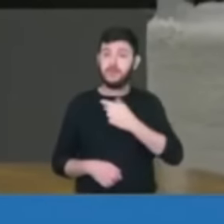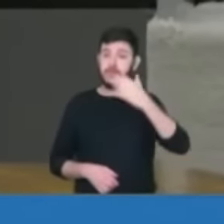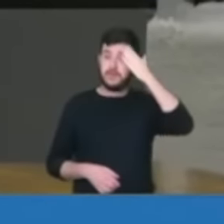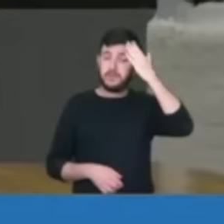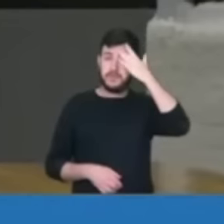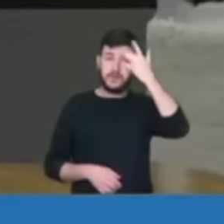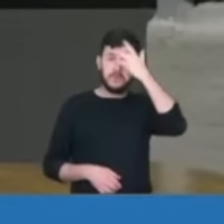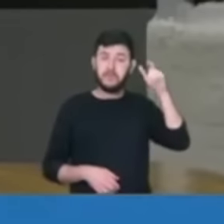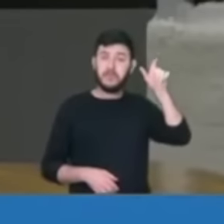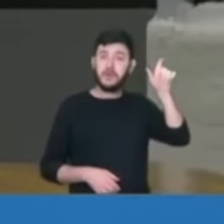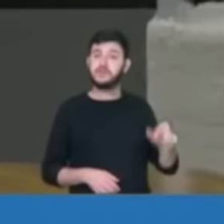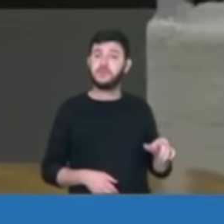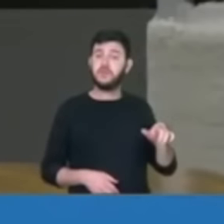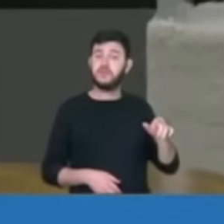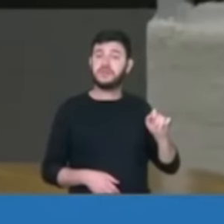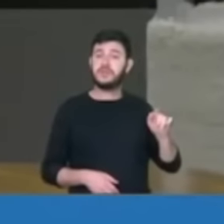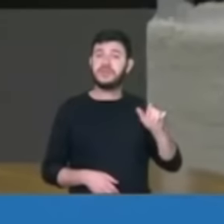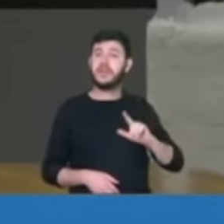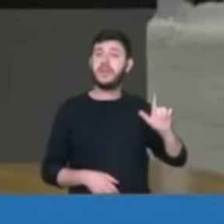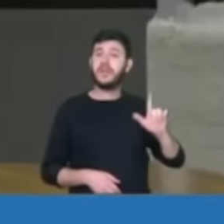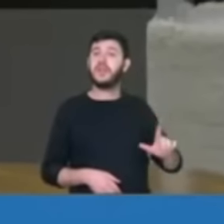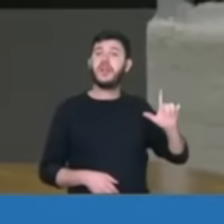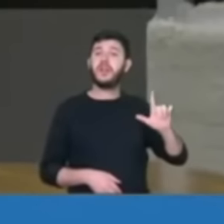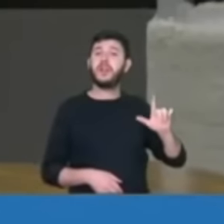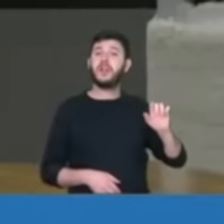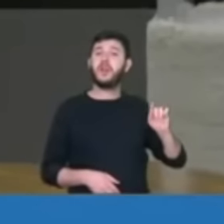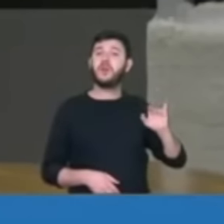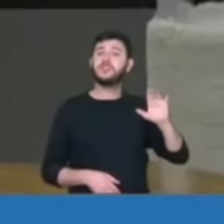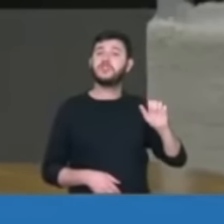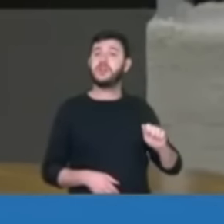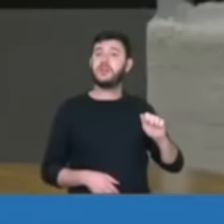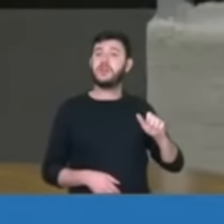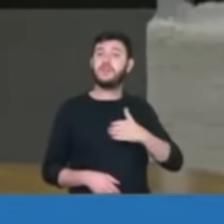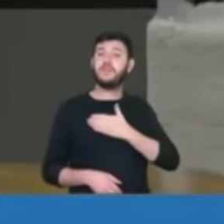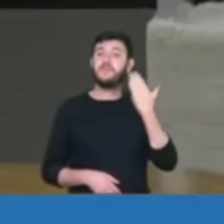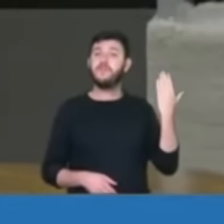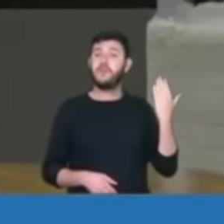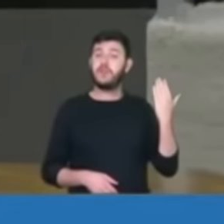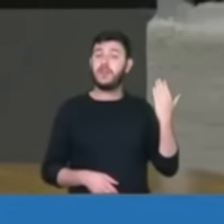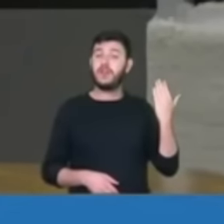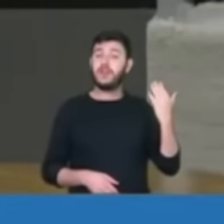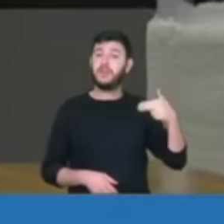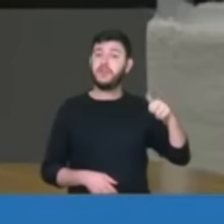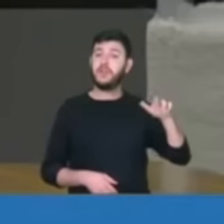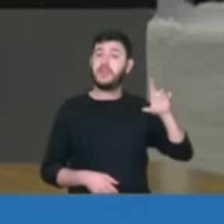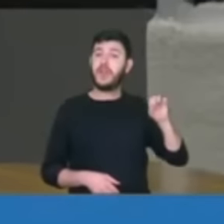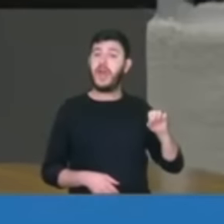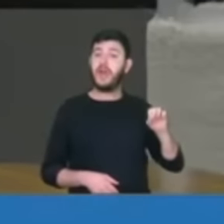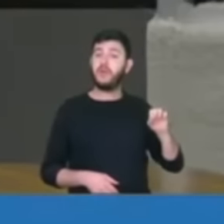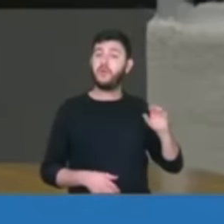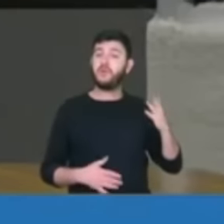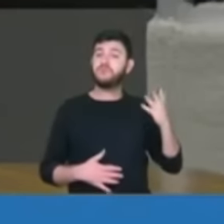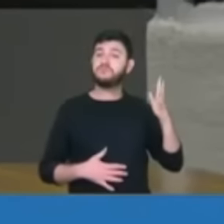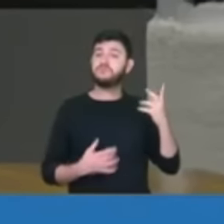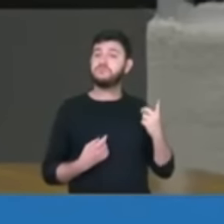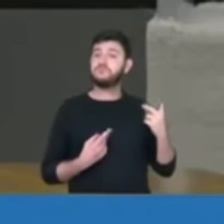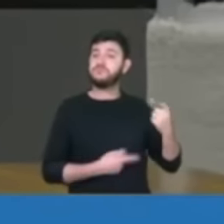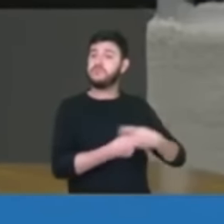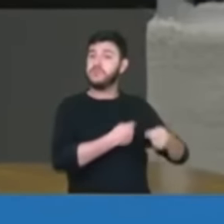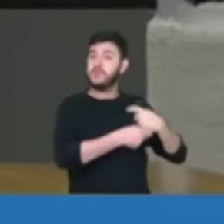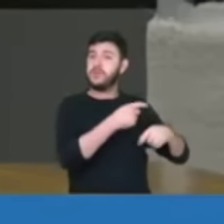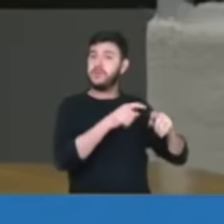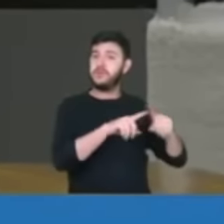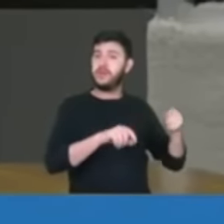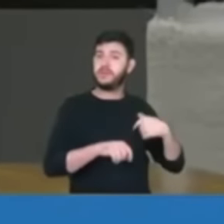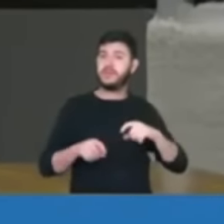seguir essa lógica que só fortalece os narcotraficantes. Porque seguir com uma lógica da guerra às drogas, que